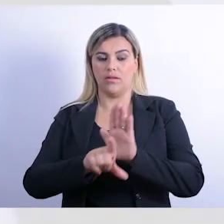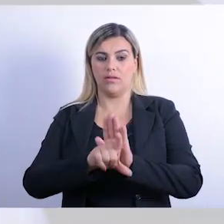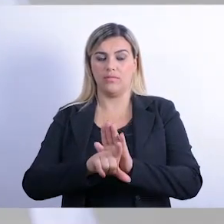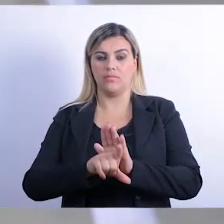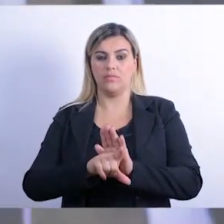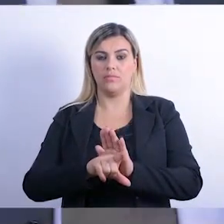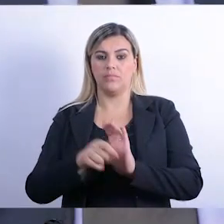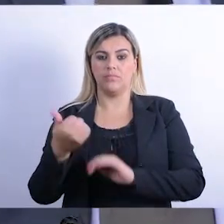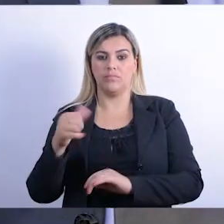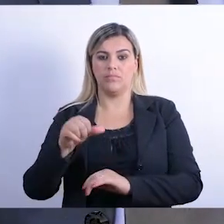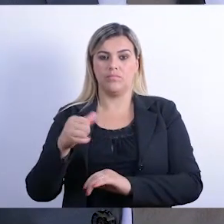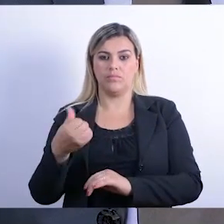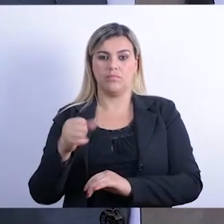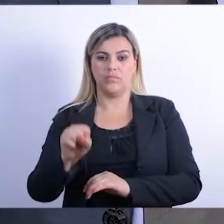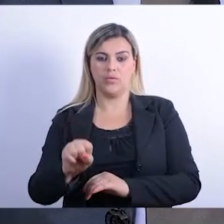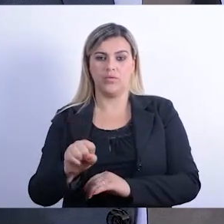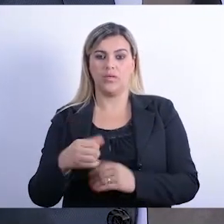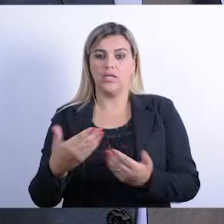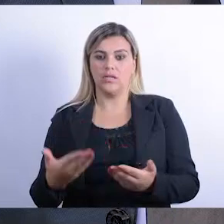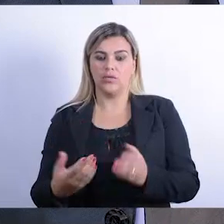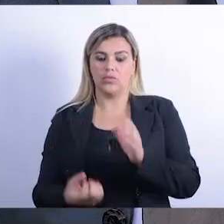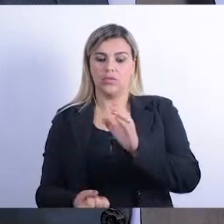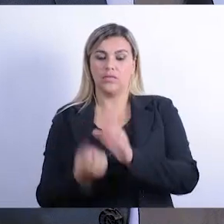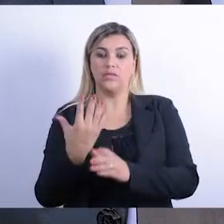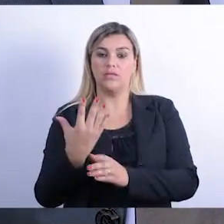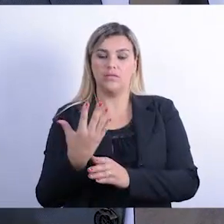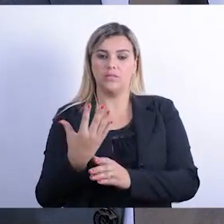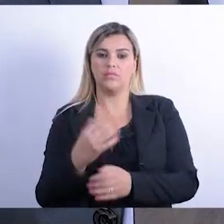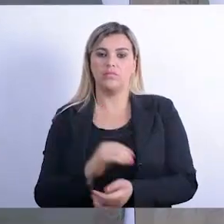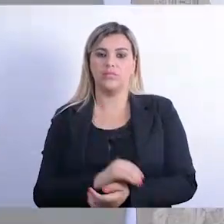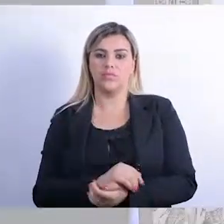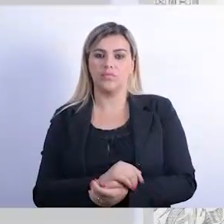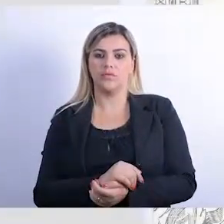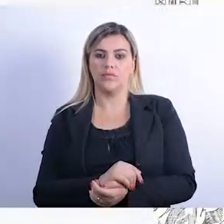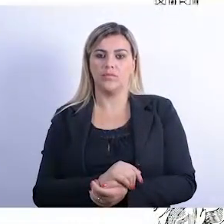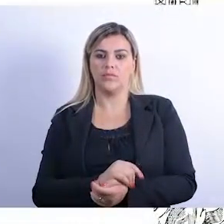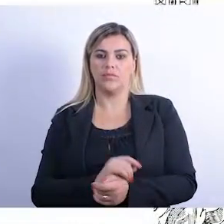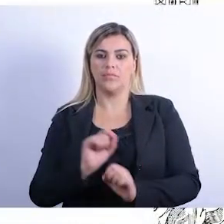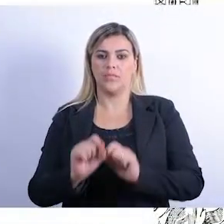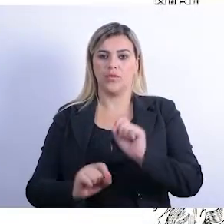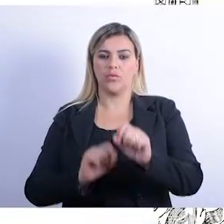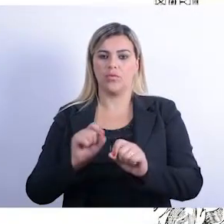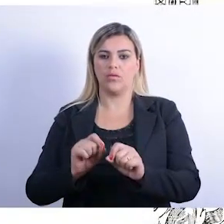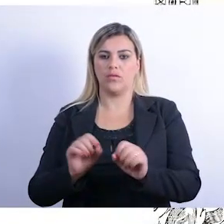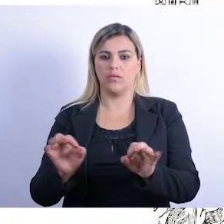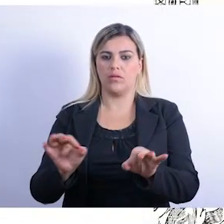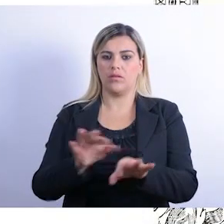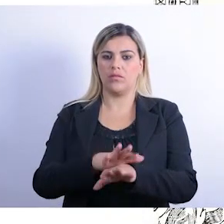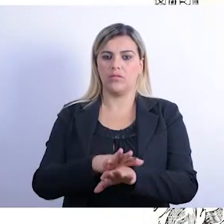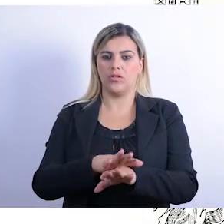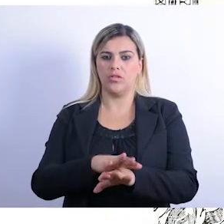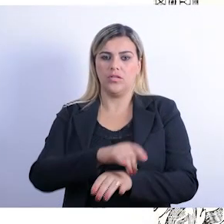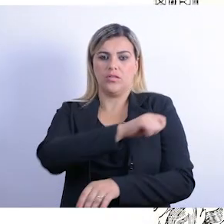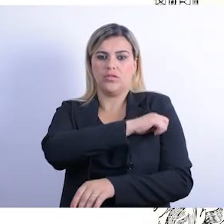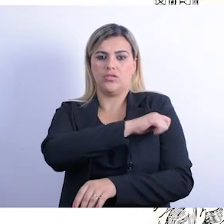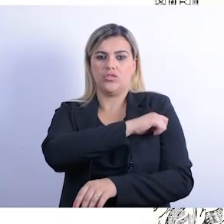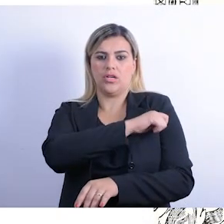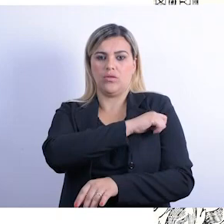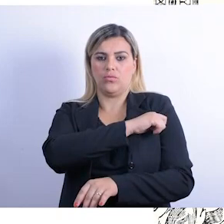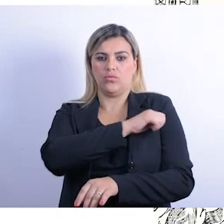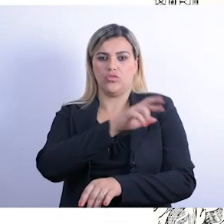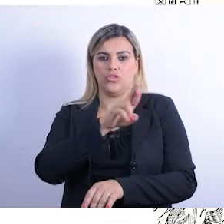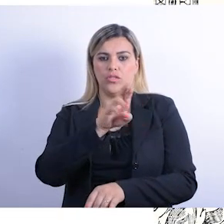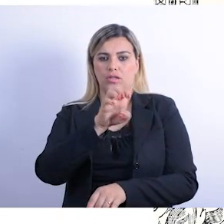a Executiva Nacional de Estudantes de Reabilitação, ENUR. Executiva Nacional de Estudantes de